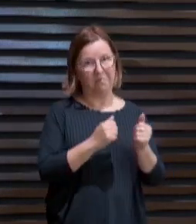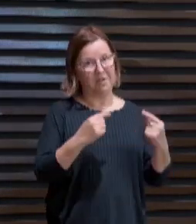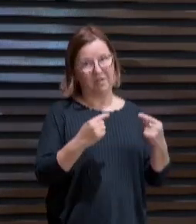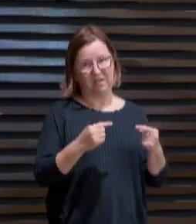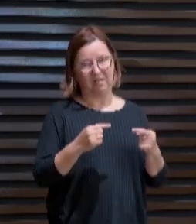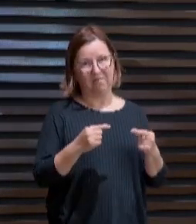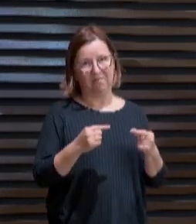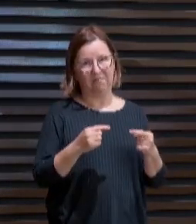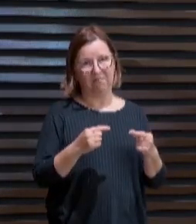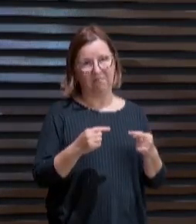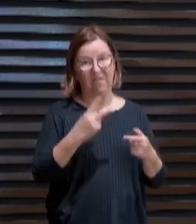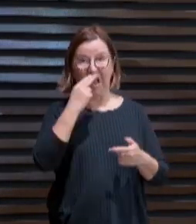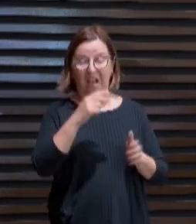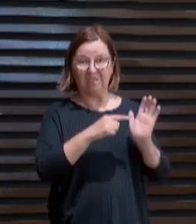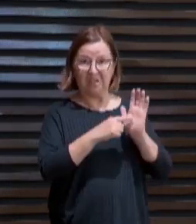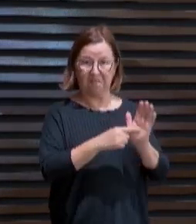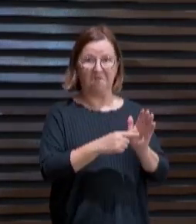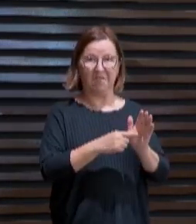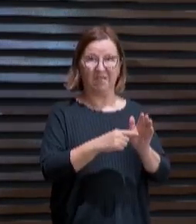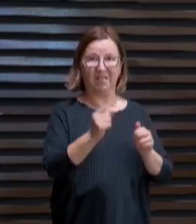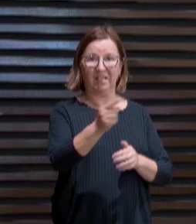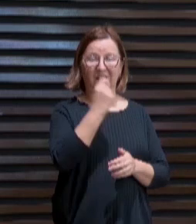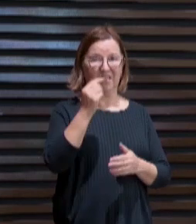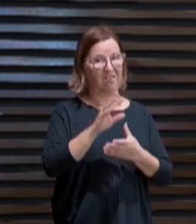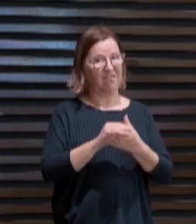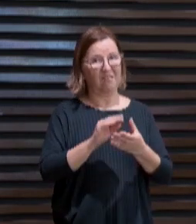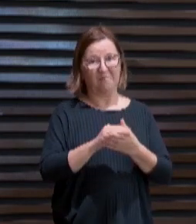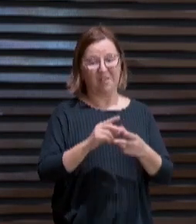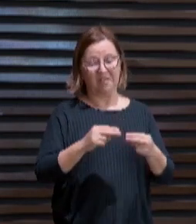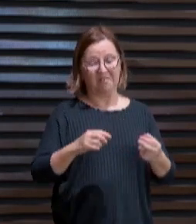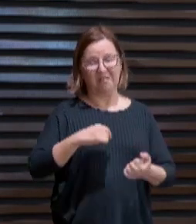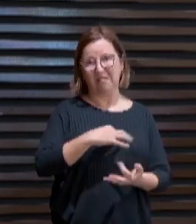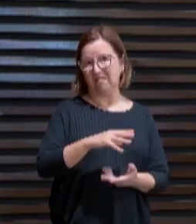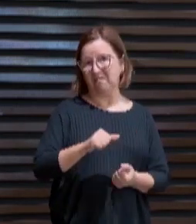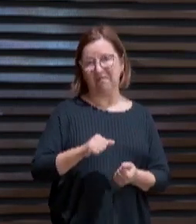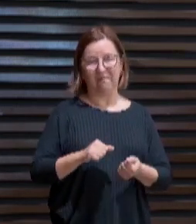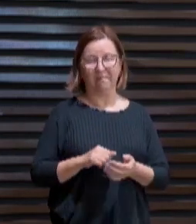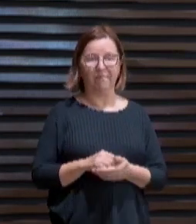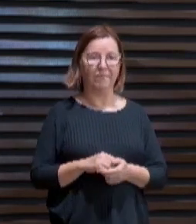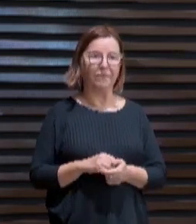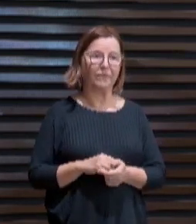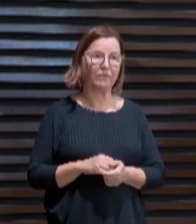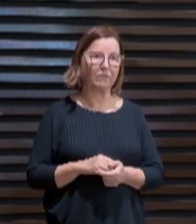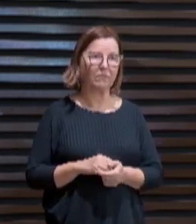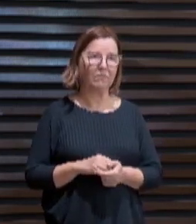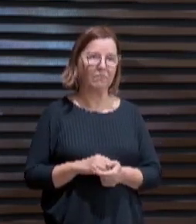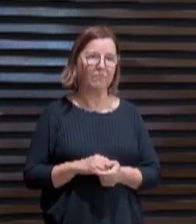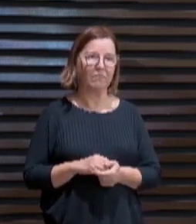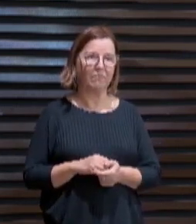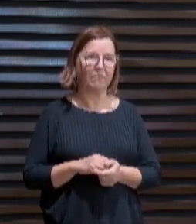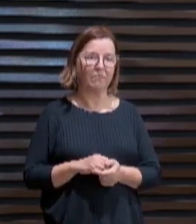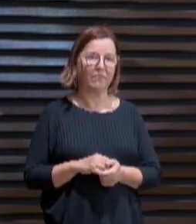ao mundo. Você entende isso? A respeito disso, Paul Gardner afirma: quanto mais